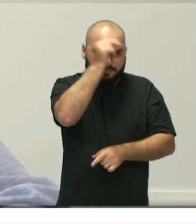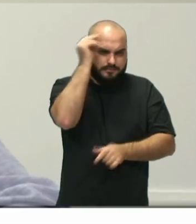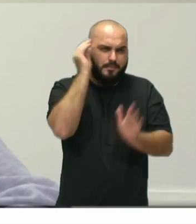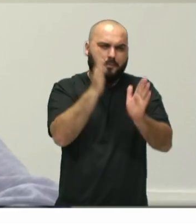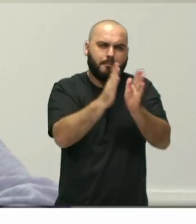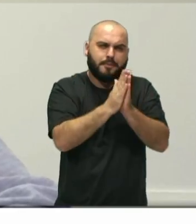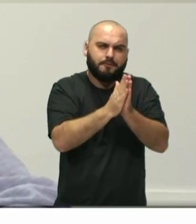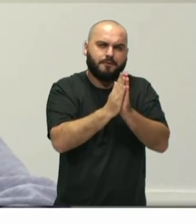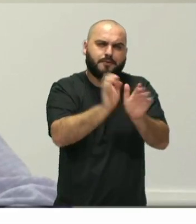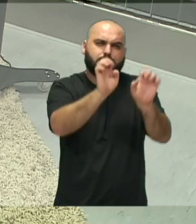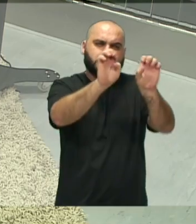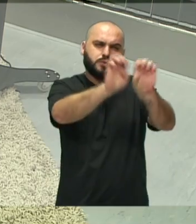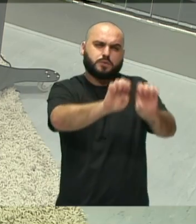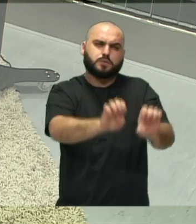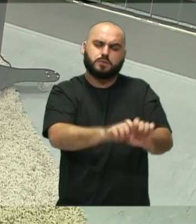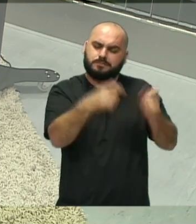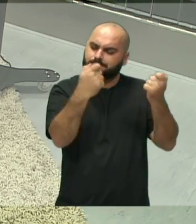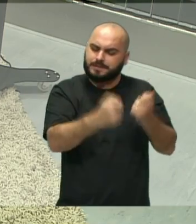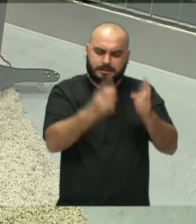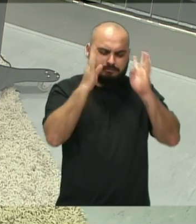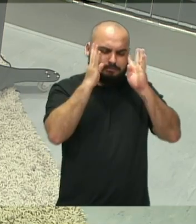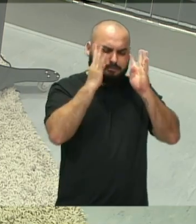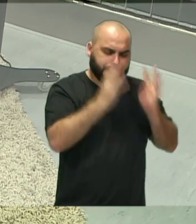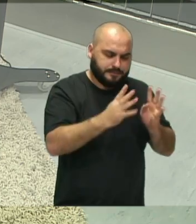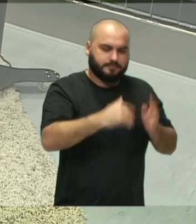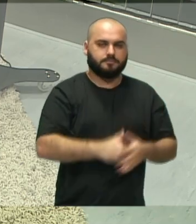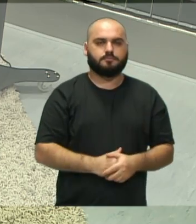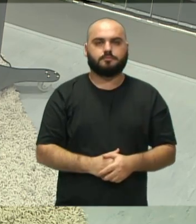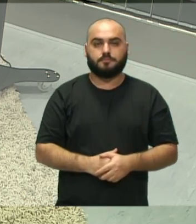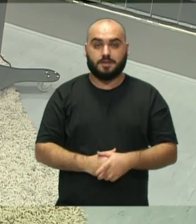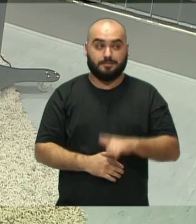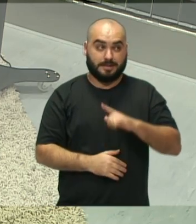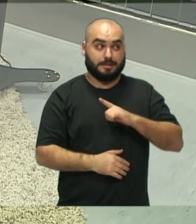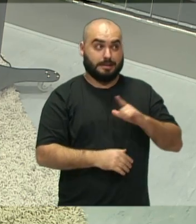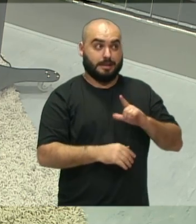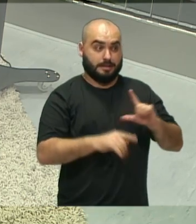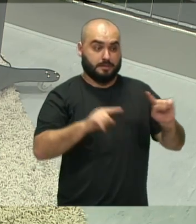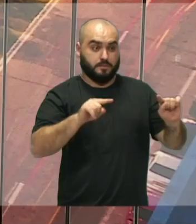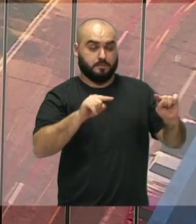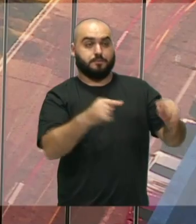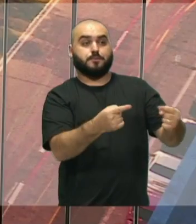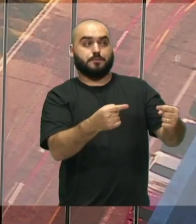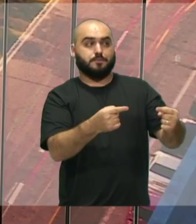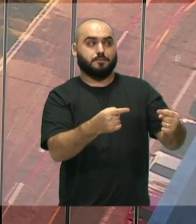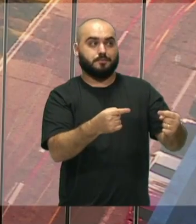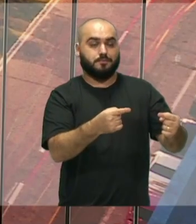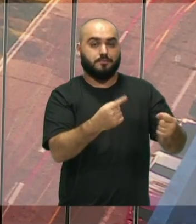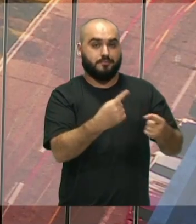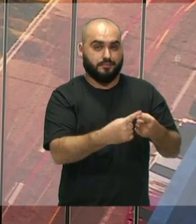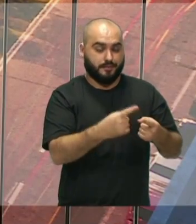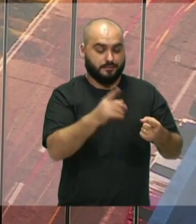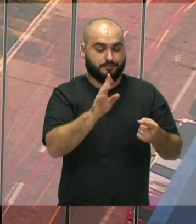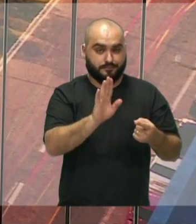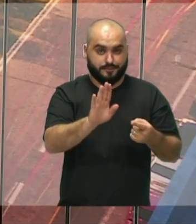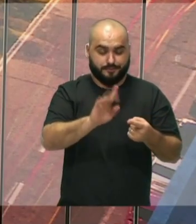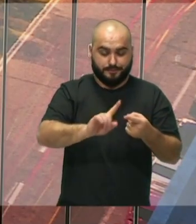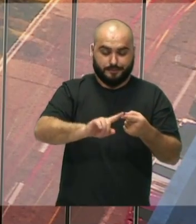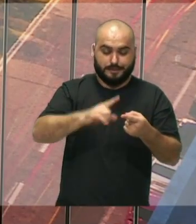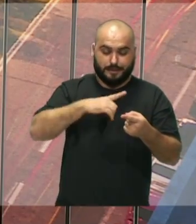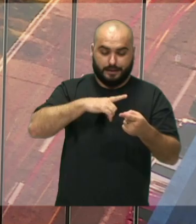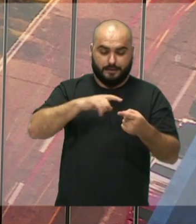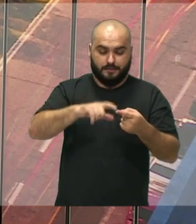outras estruturas, né? Há desafios para a contratação desses profissionais, porque tem a questão